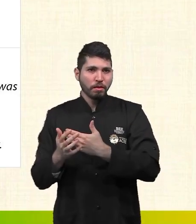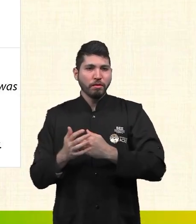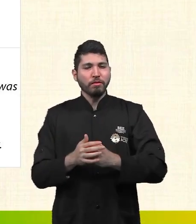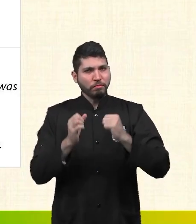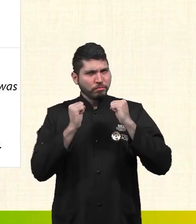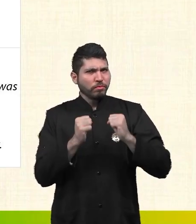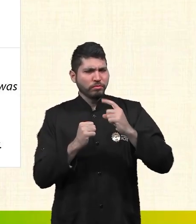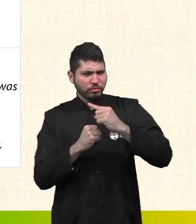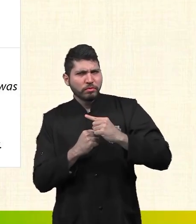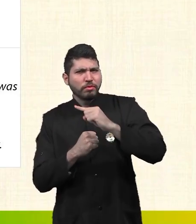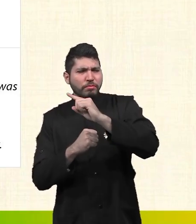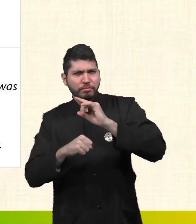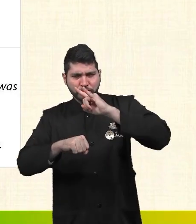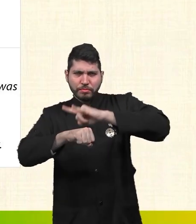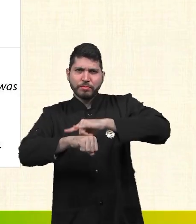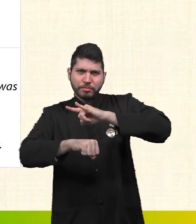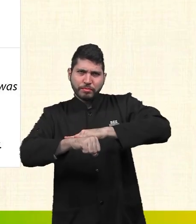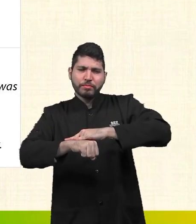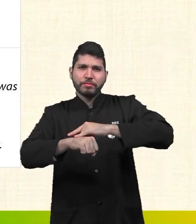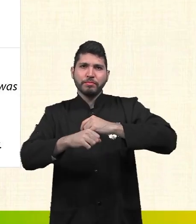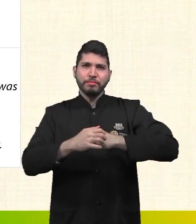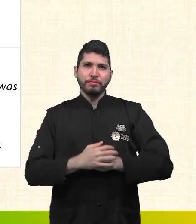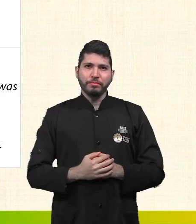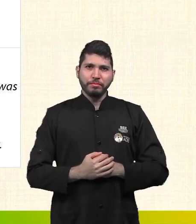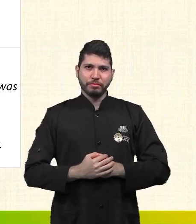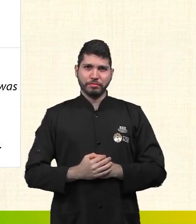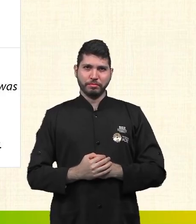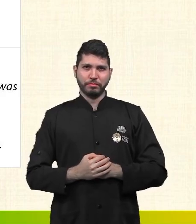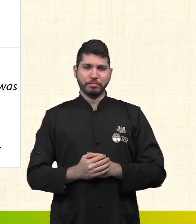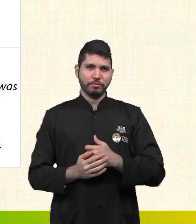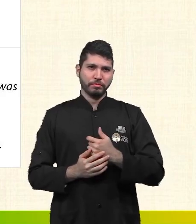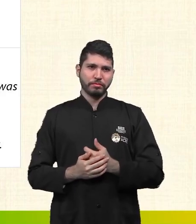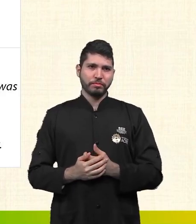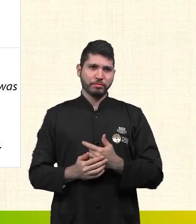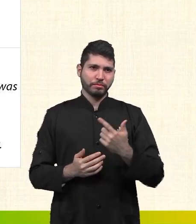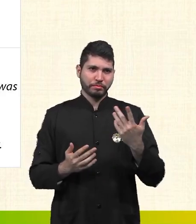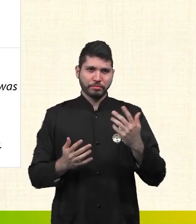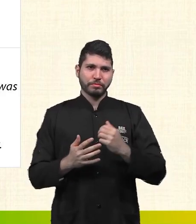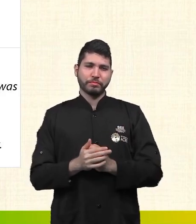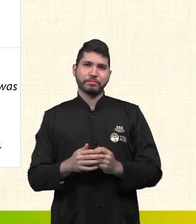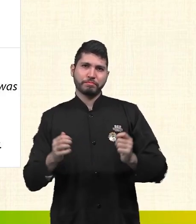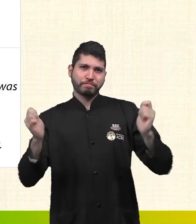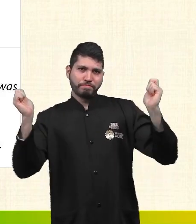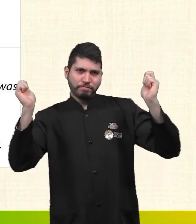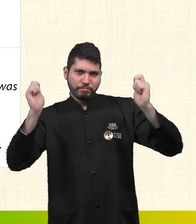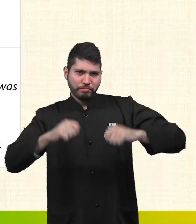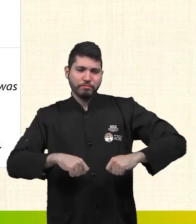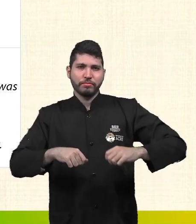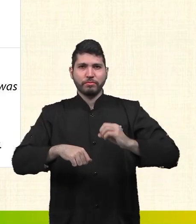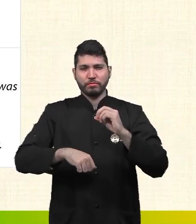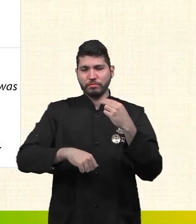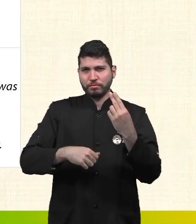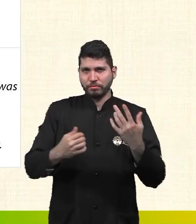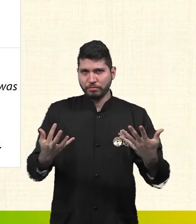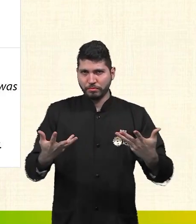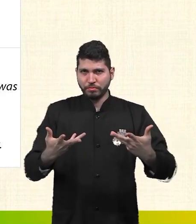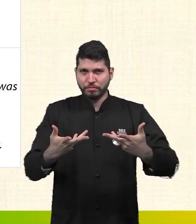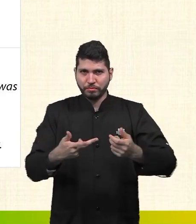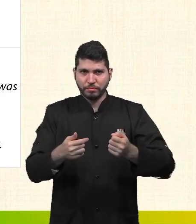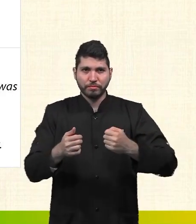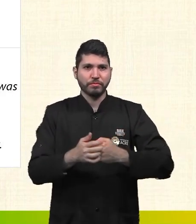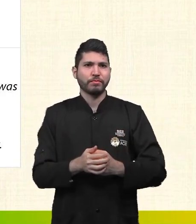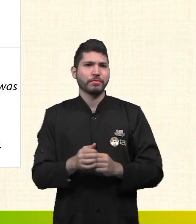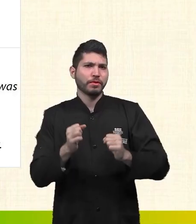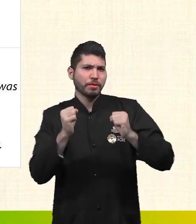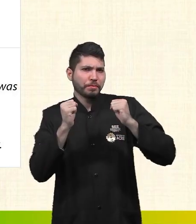toilet? Posso ir ao banheiro? Nós temos também para expressar capacidade ou habilidade. He can